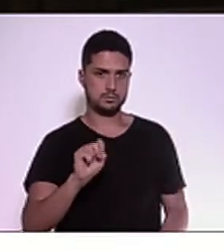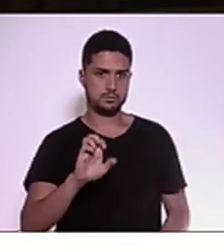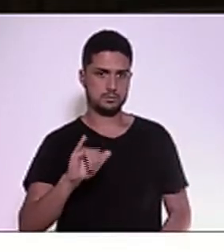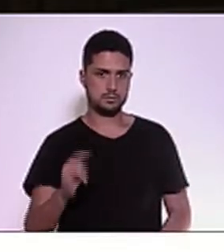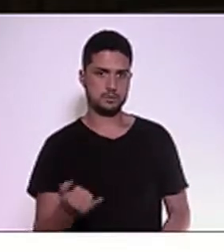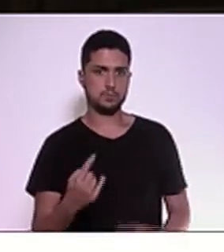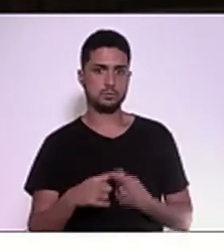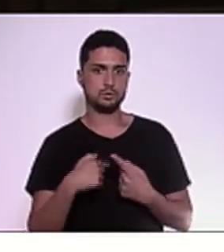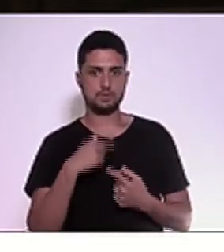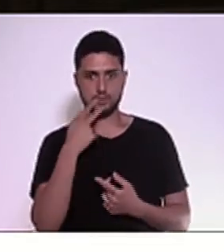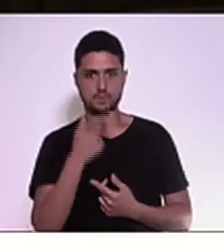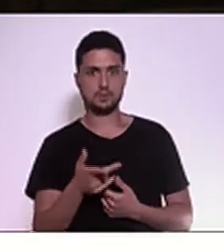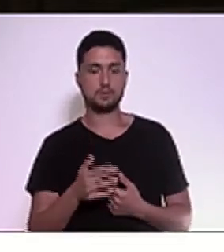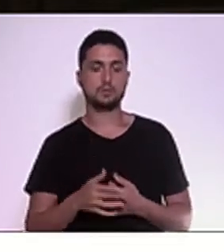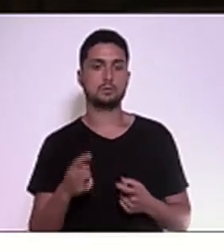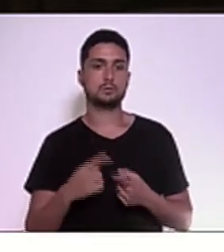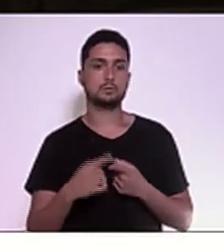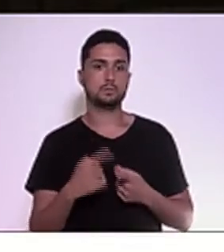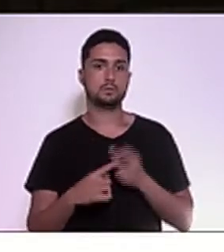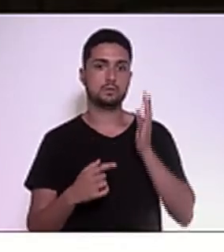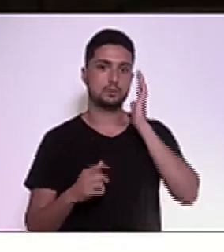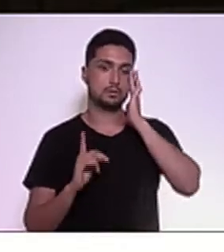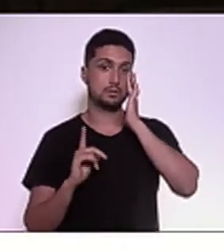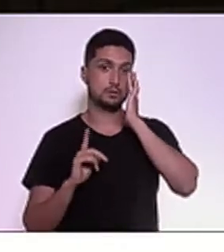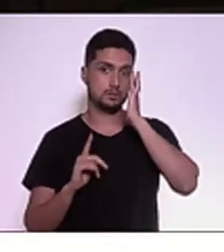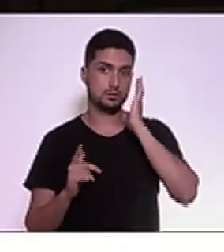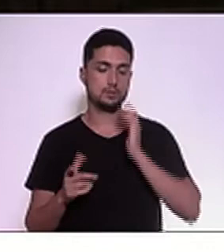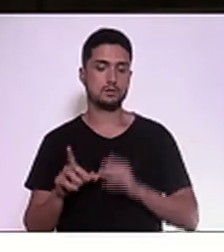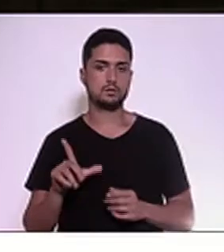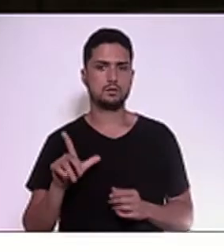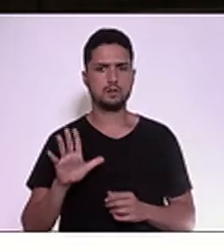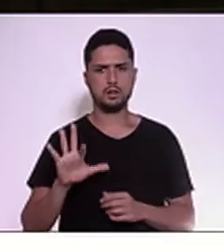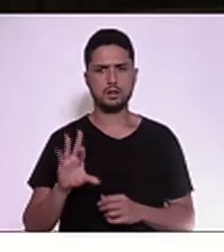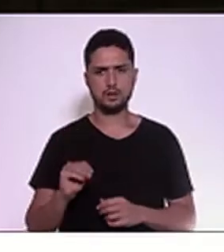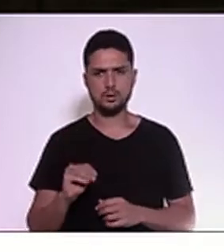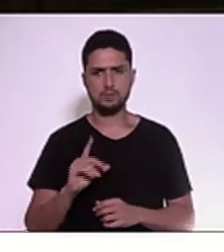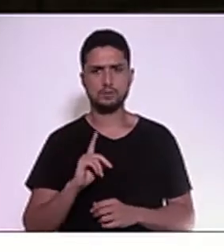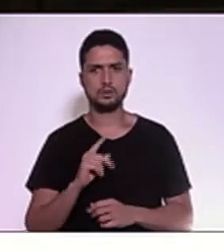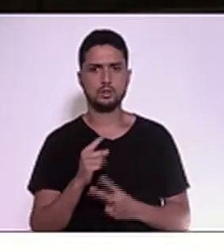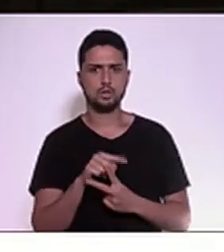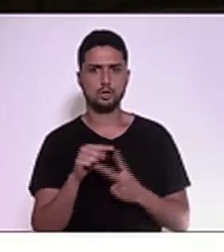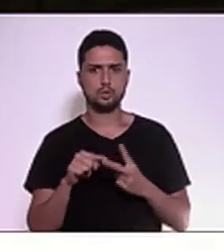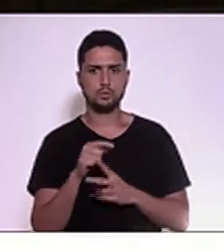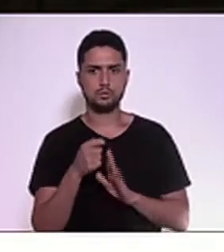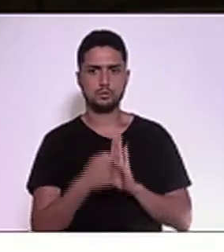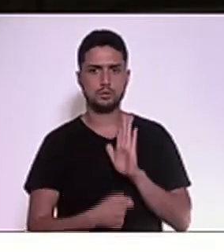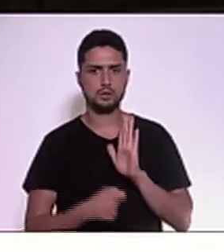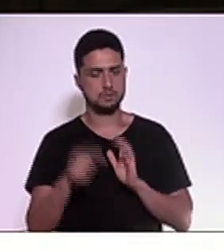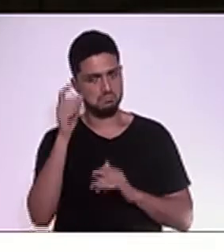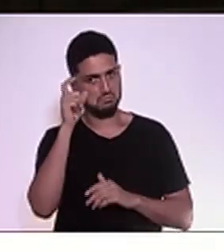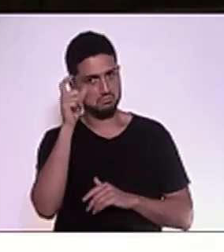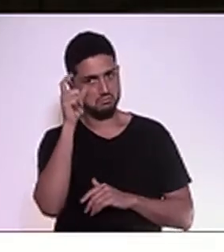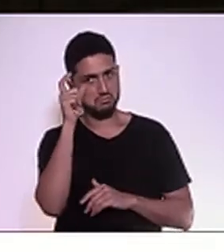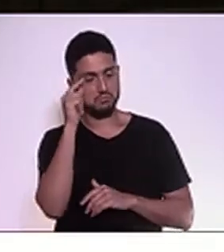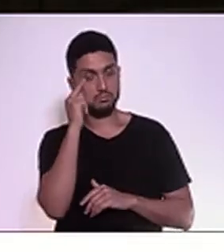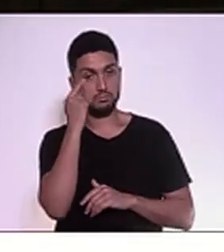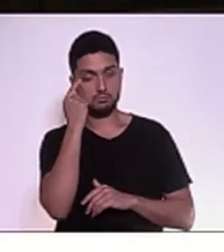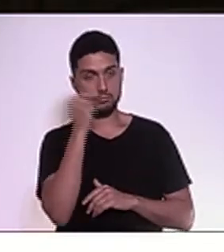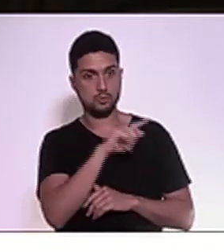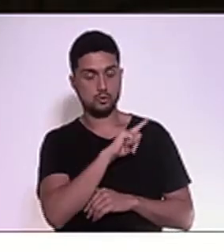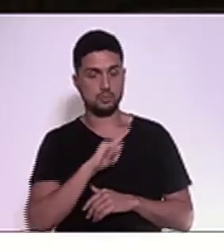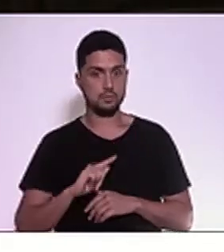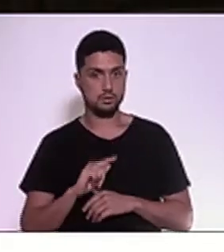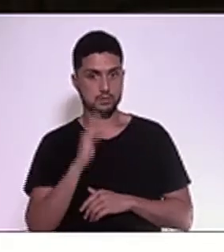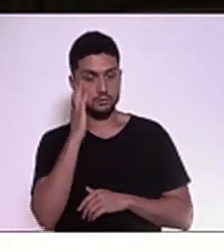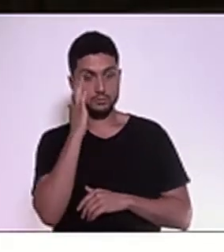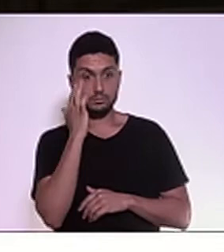isso? Porque em ambos os casos, e são claramente as duas matérias que mais interessam ao governo,